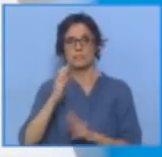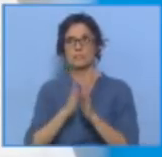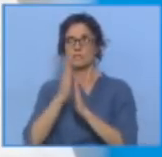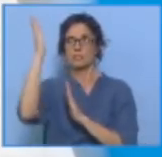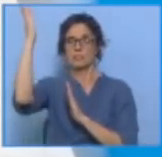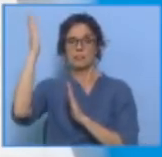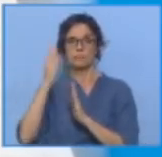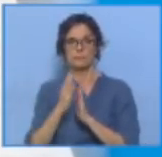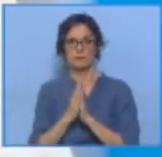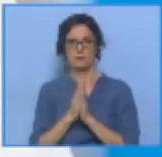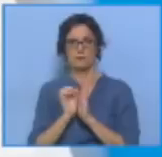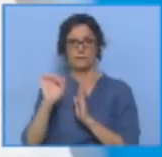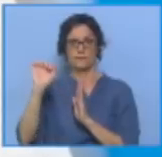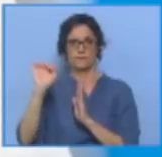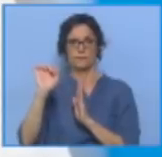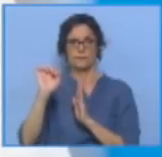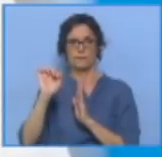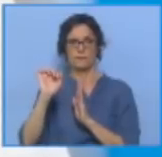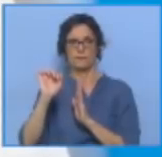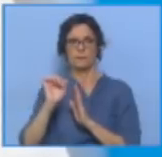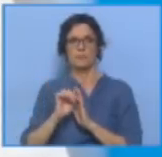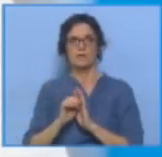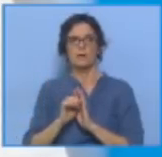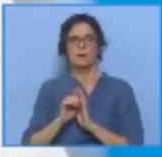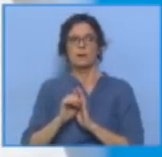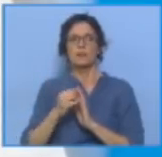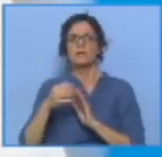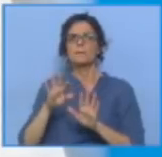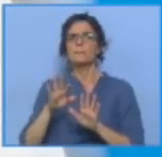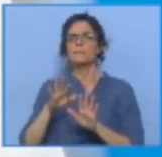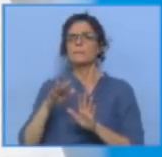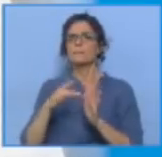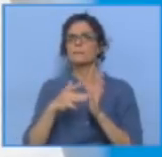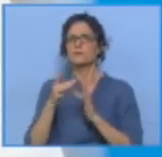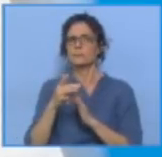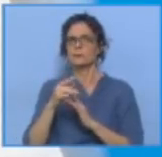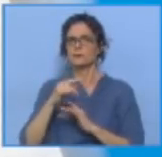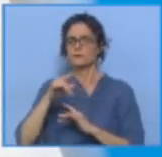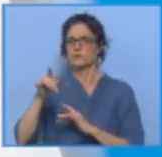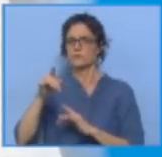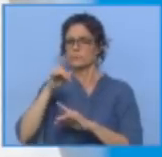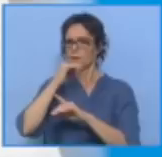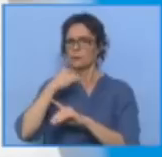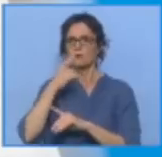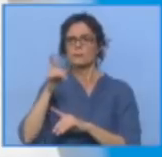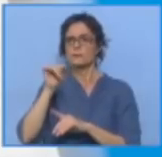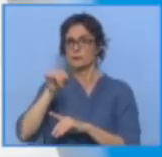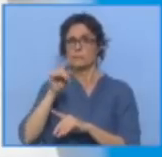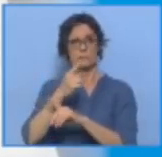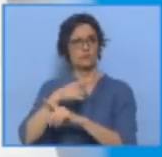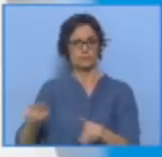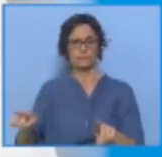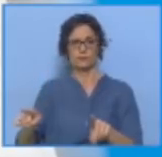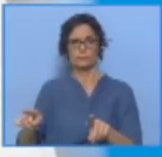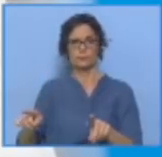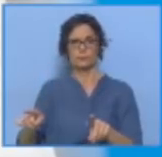Ele, porém, proibiu-lhes severamente de o dizerem, fosse a quem fosse, e acrescentou: o Filho do